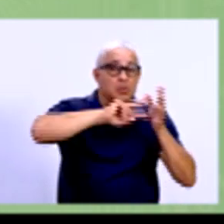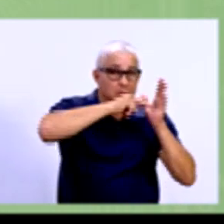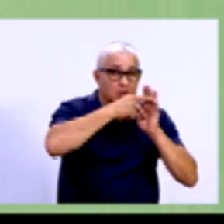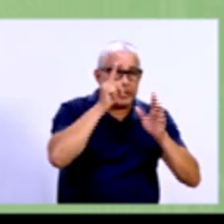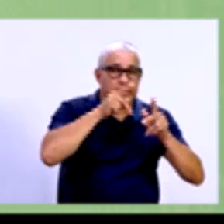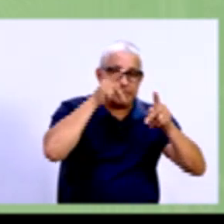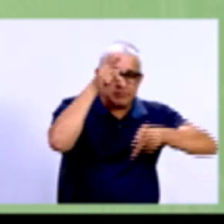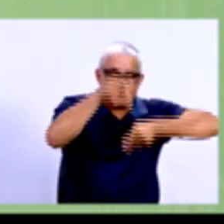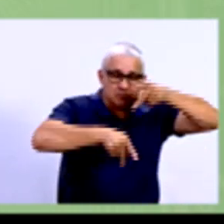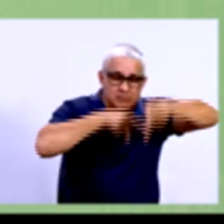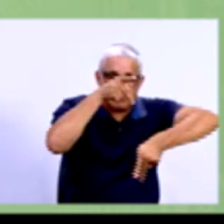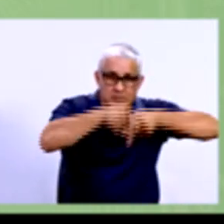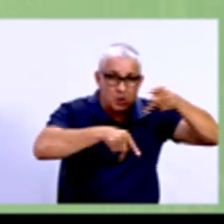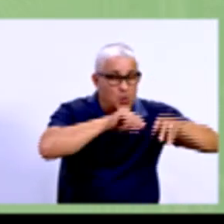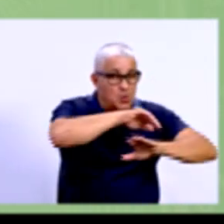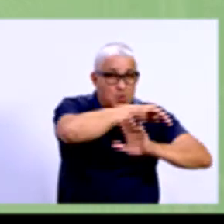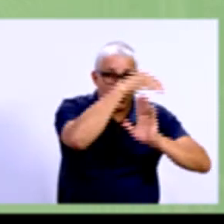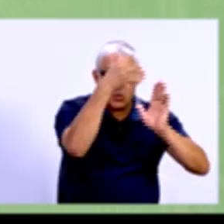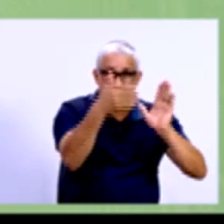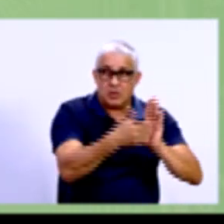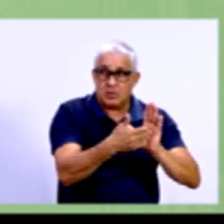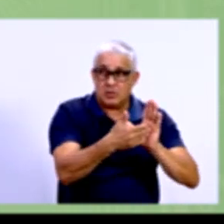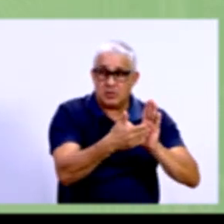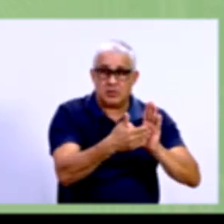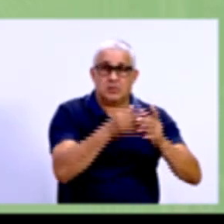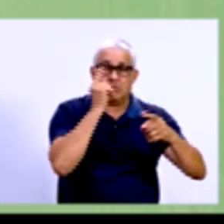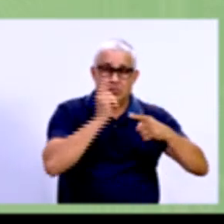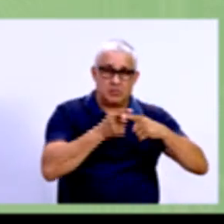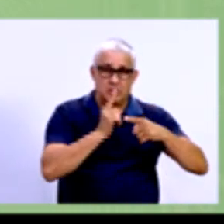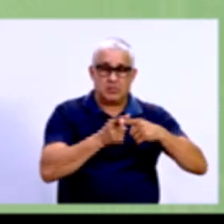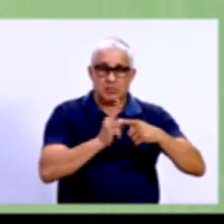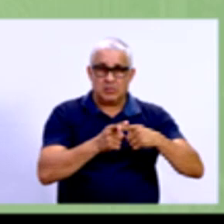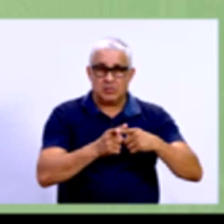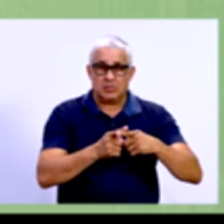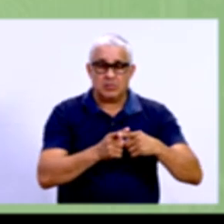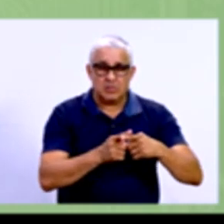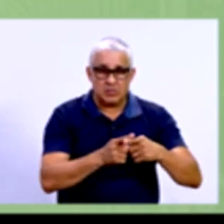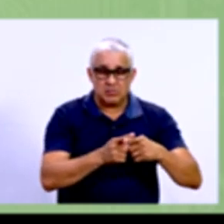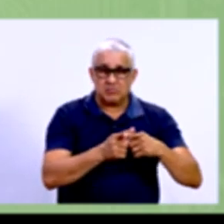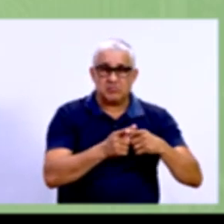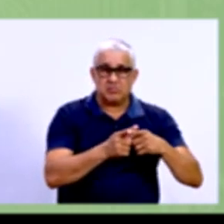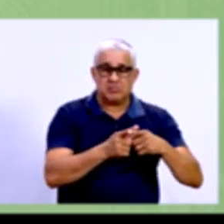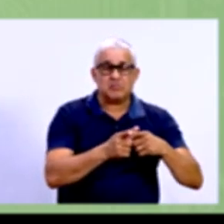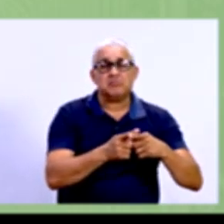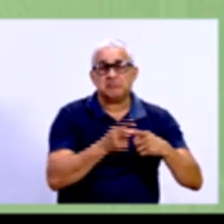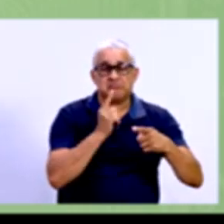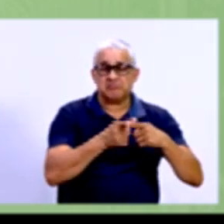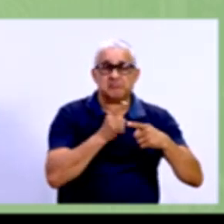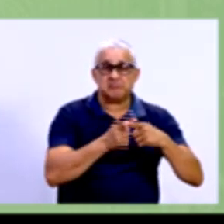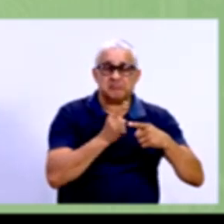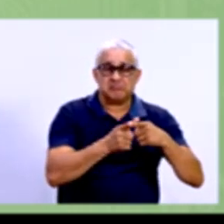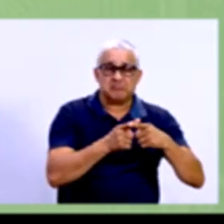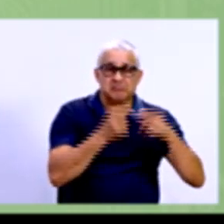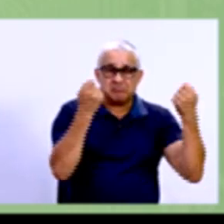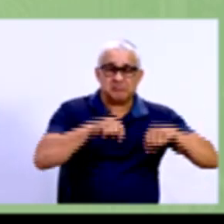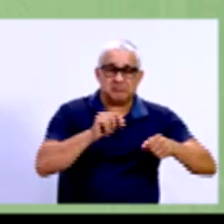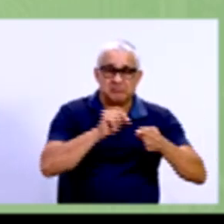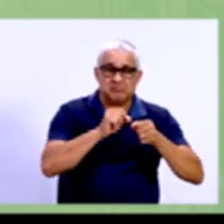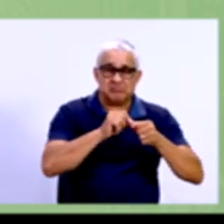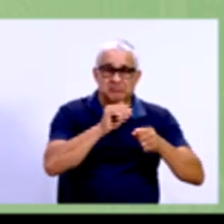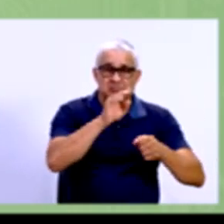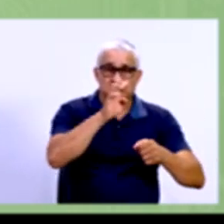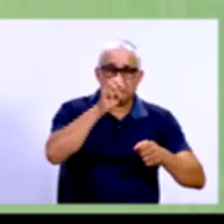população toda, né? Por que que a gente não faz tanto censo? Porque, como a gente comentou aqui agora, é